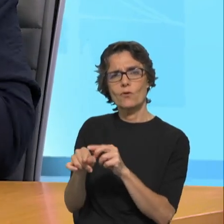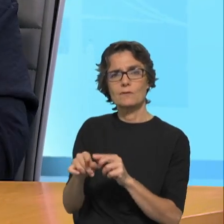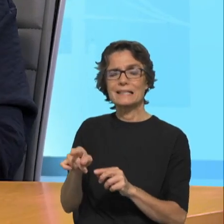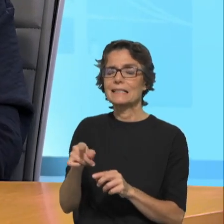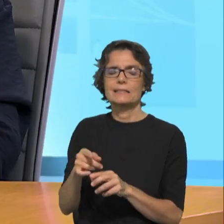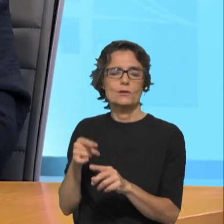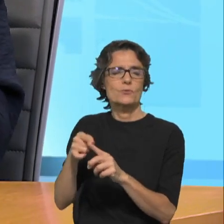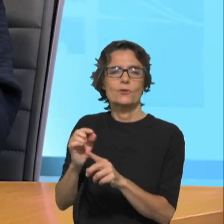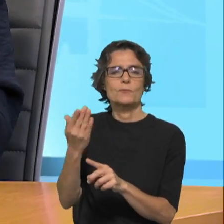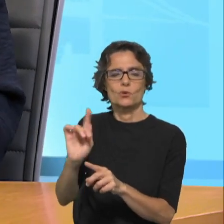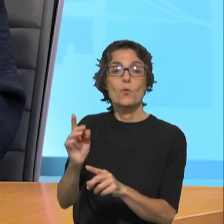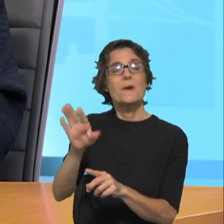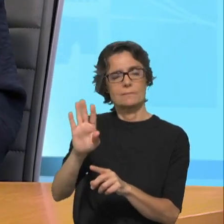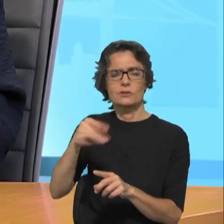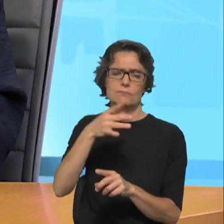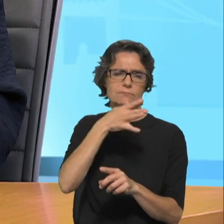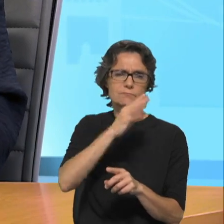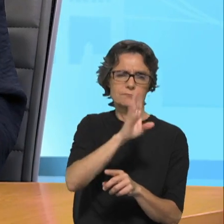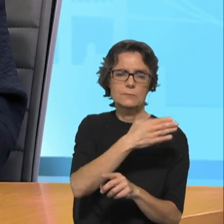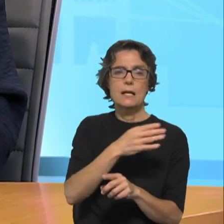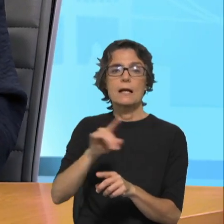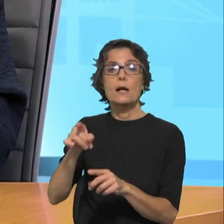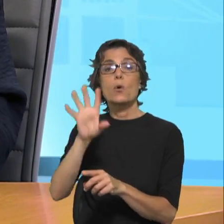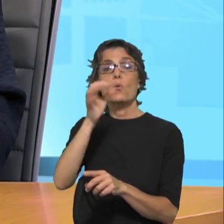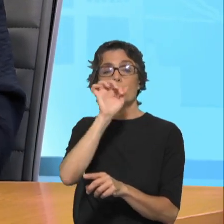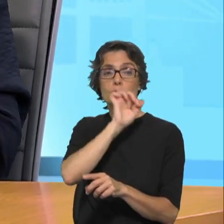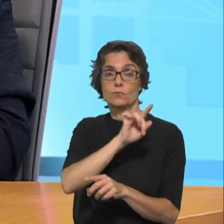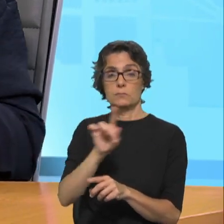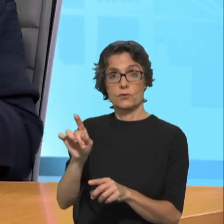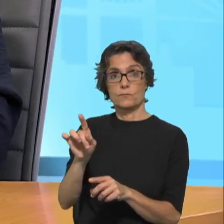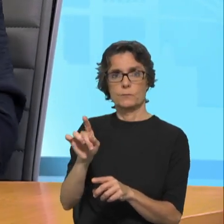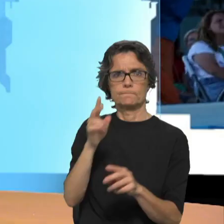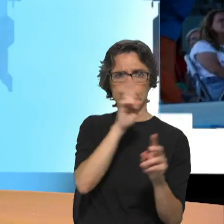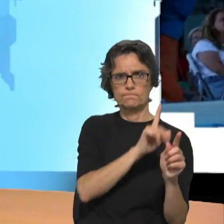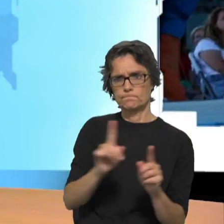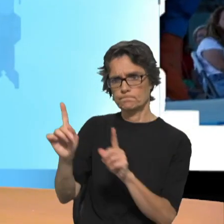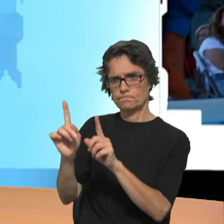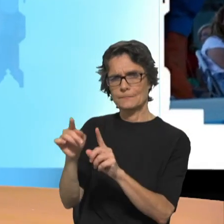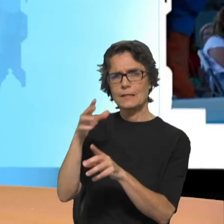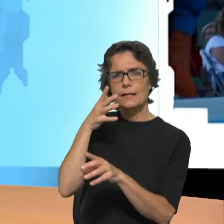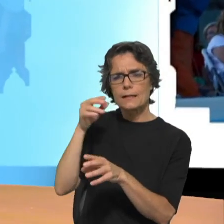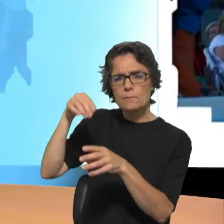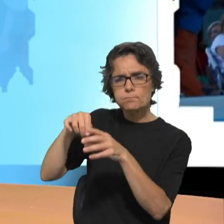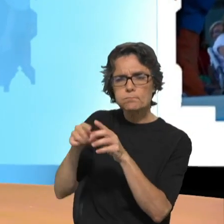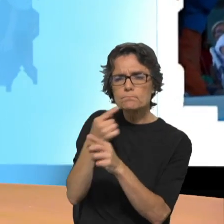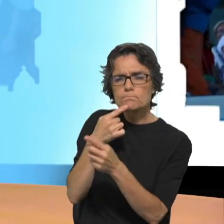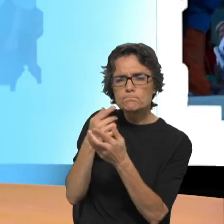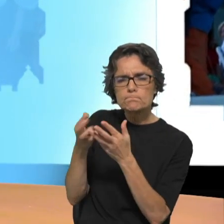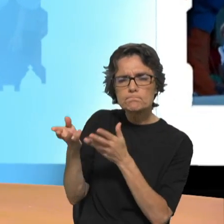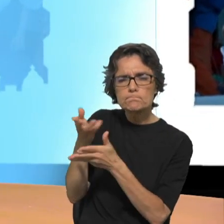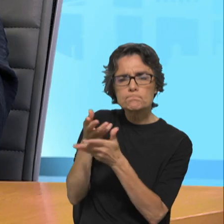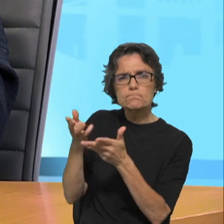Sim. Então, nesse momento em que quando o bispo de Córdoba quer imiscuir-se e quase como que